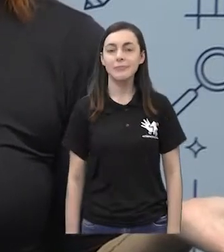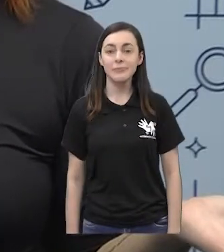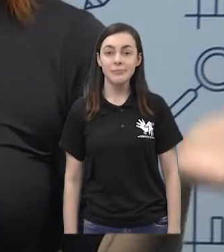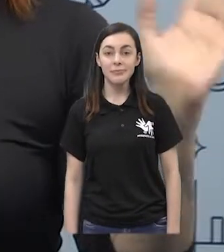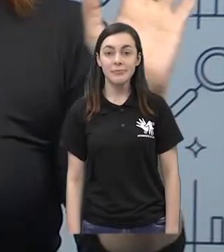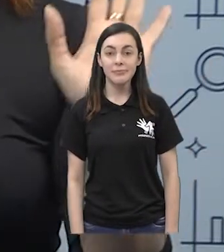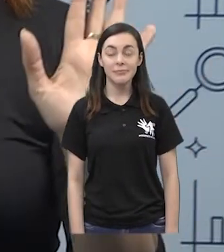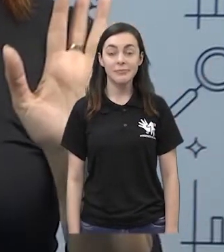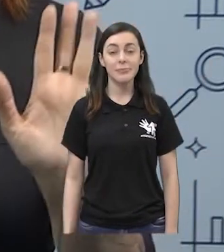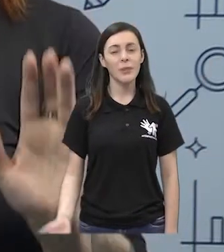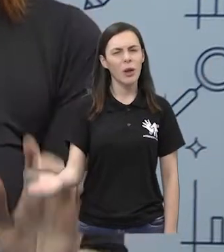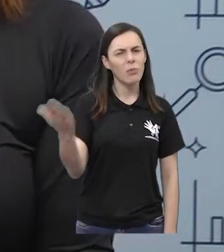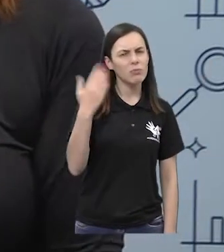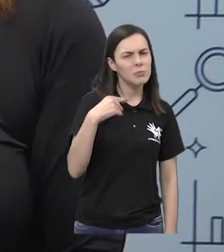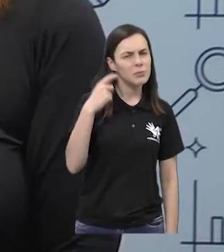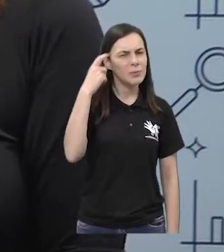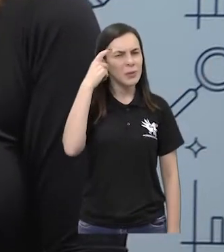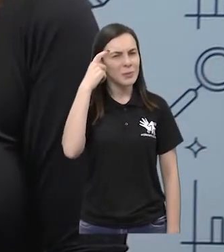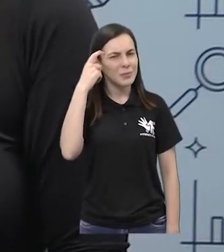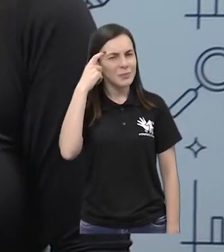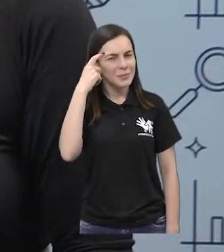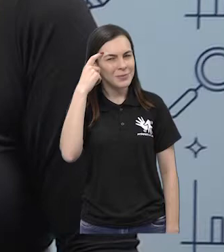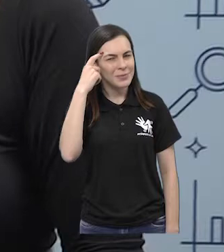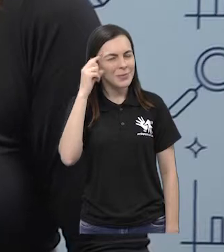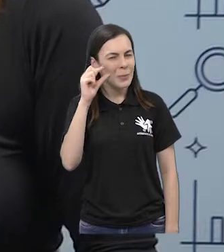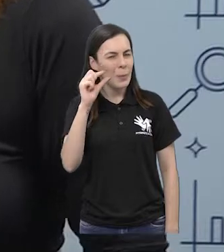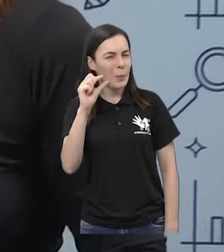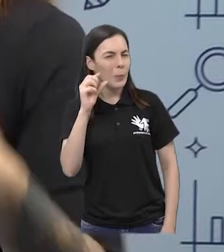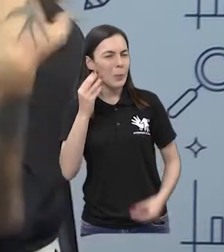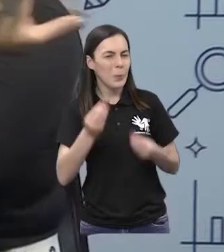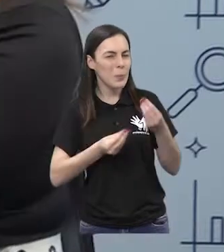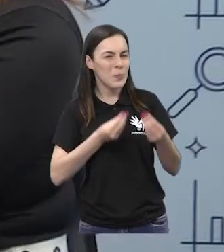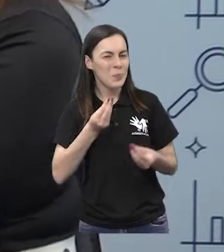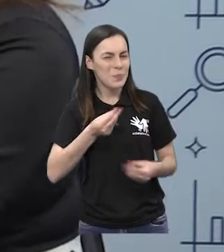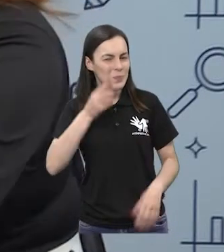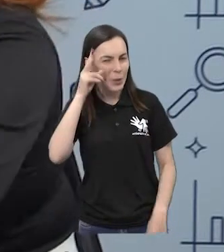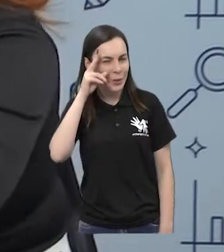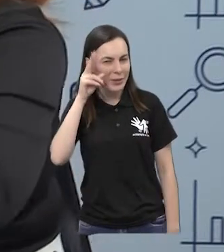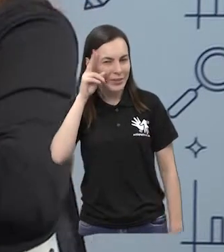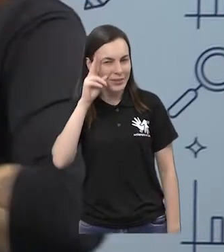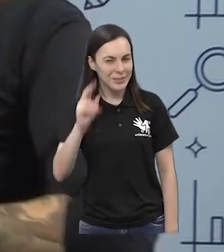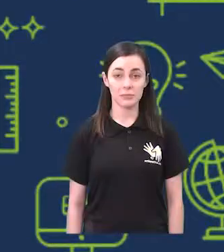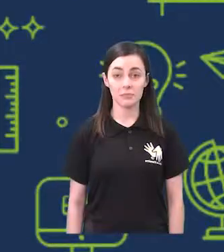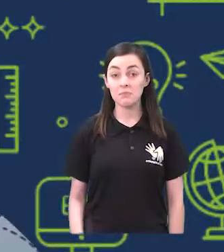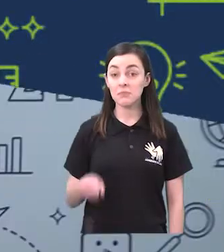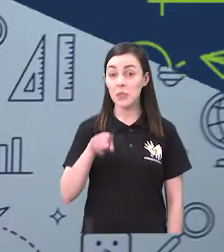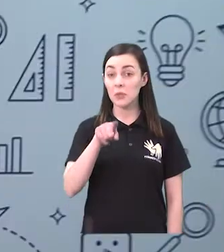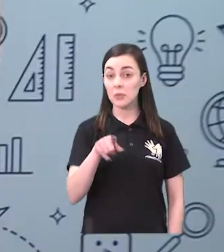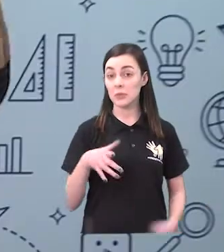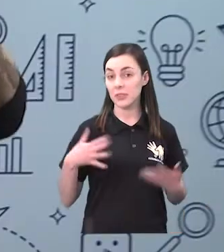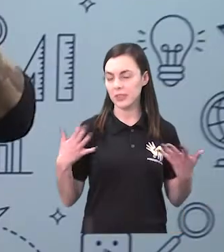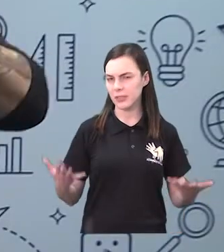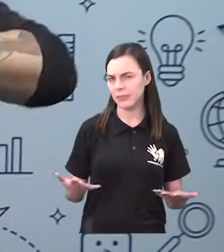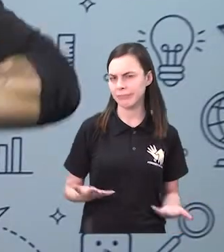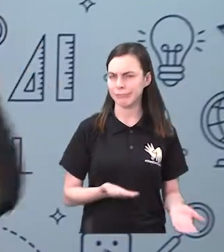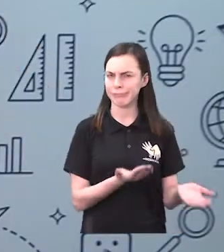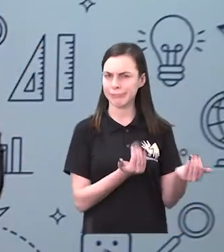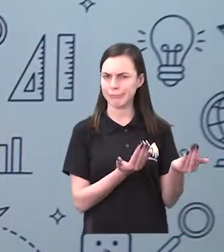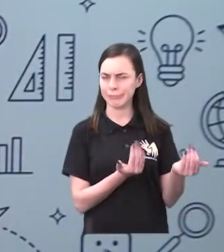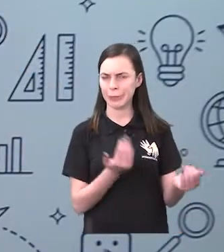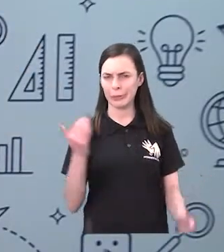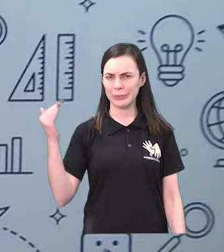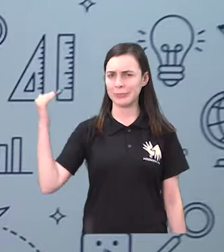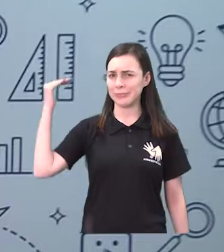é agora vamos pensar um pouquinho mais nessa história Então você